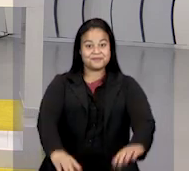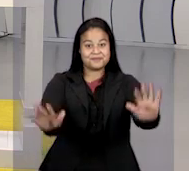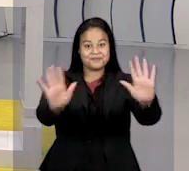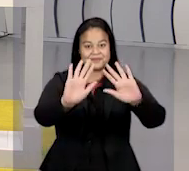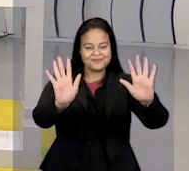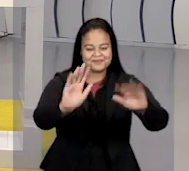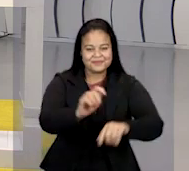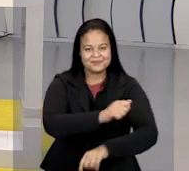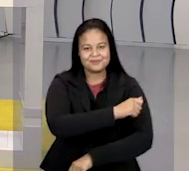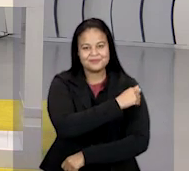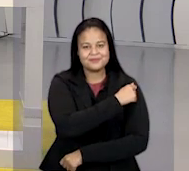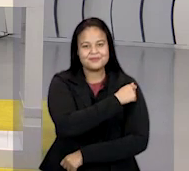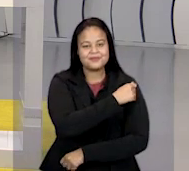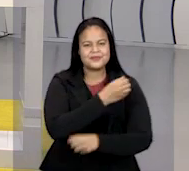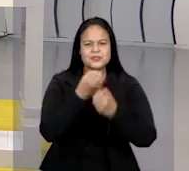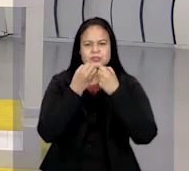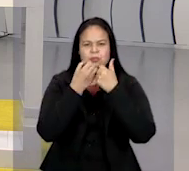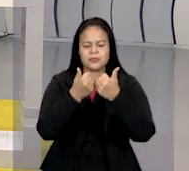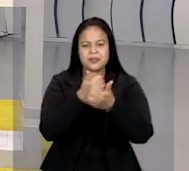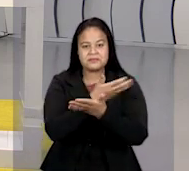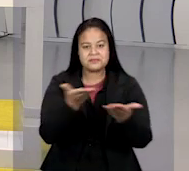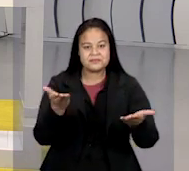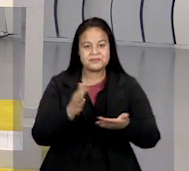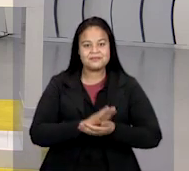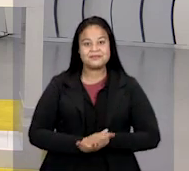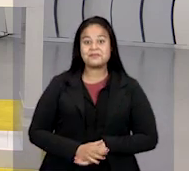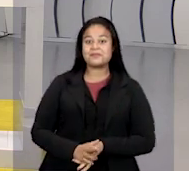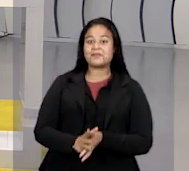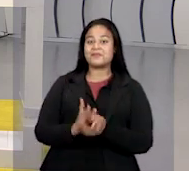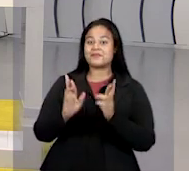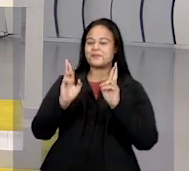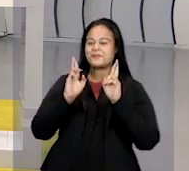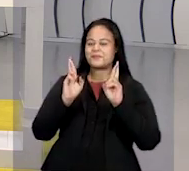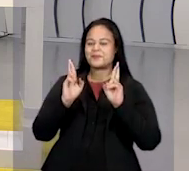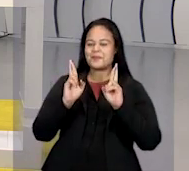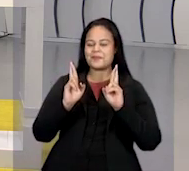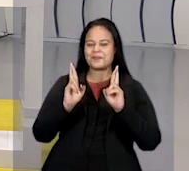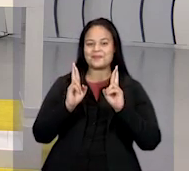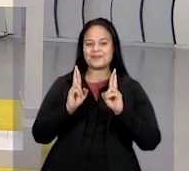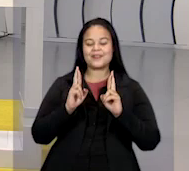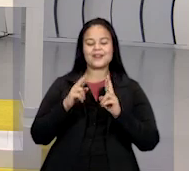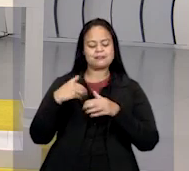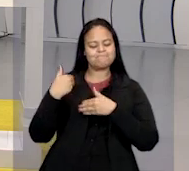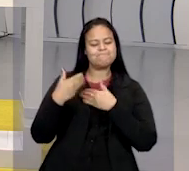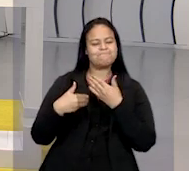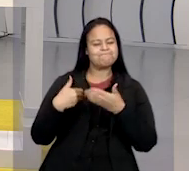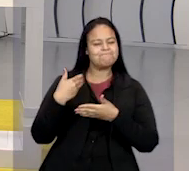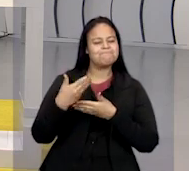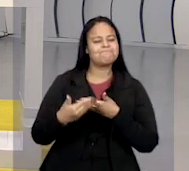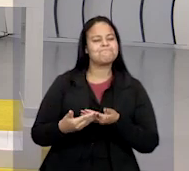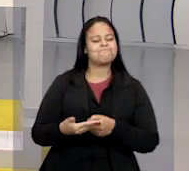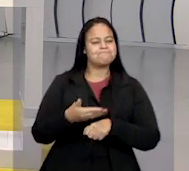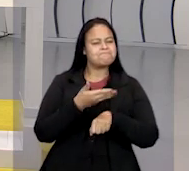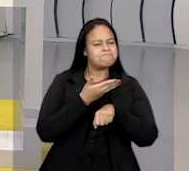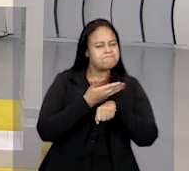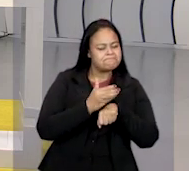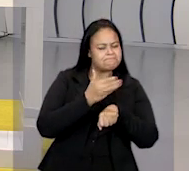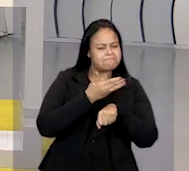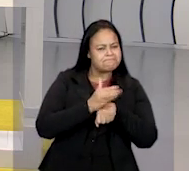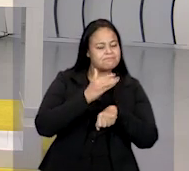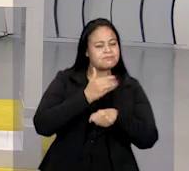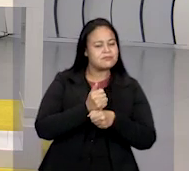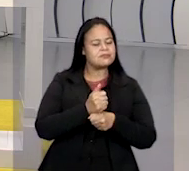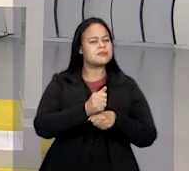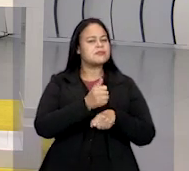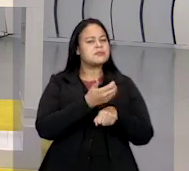Olá, estudante. Tudo bem com você? Espero que esteja aí cada vez mais se dedicando aos estudos, né,